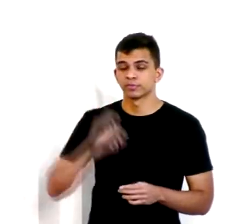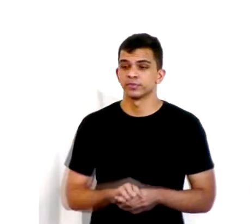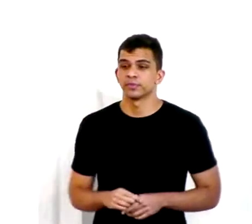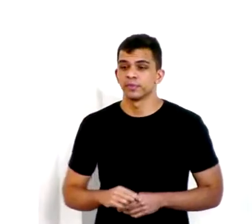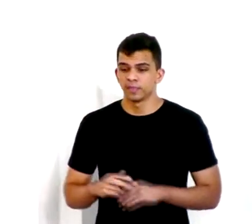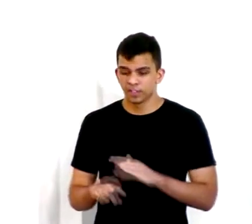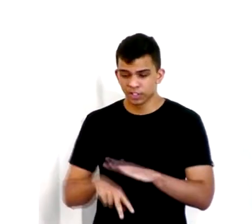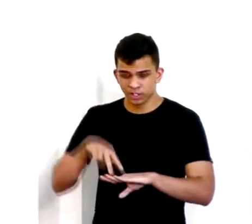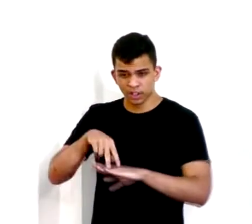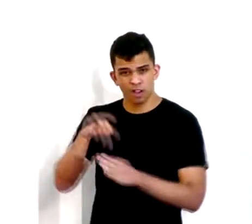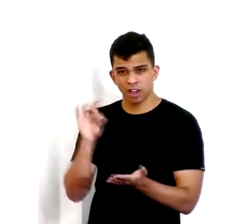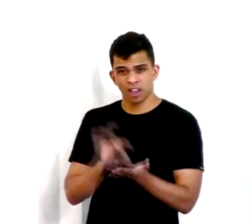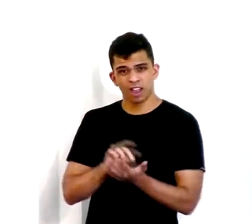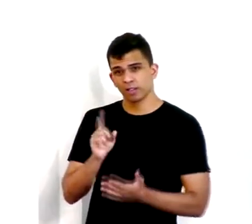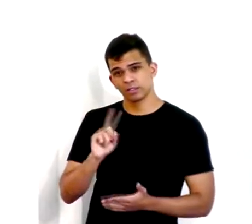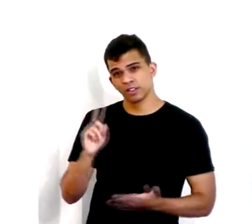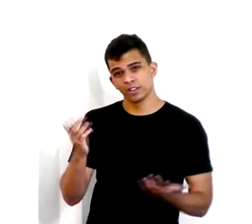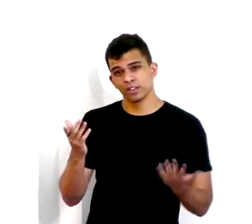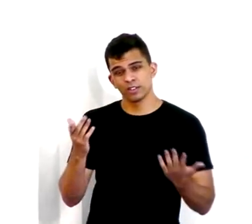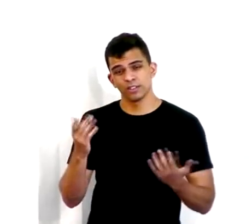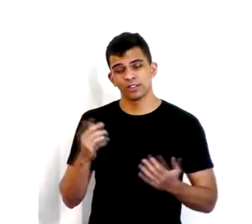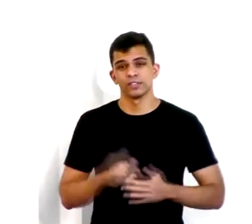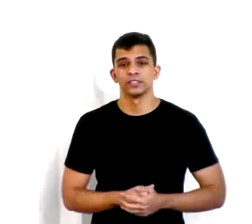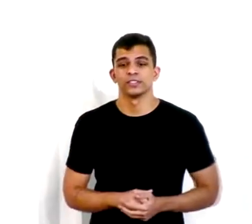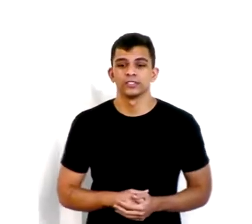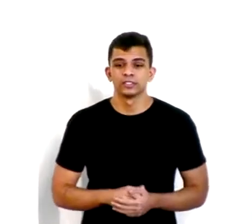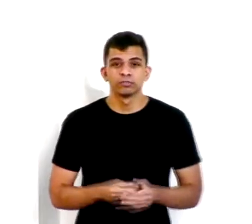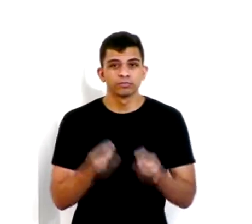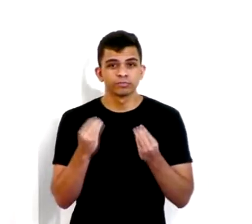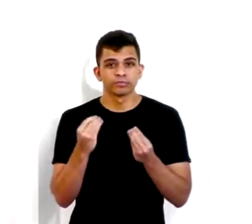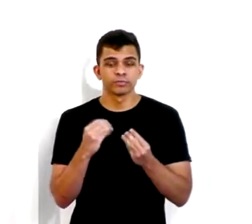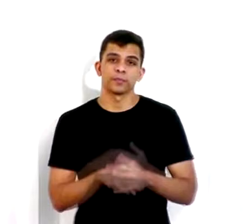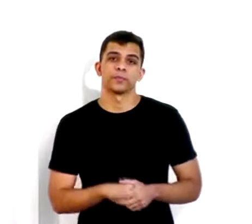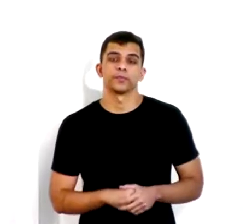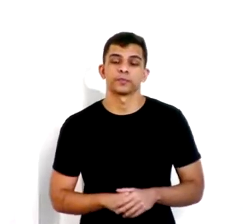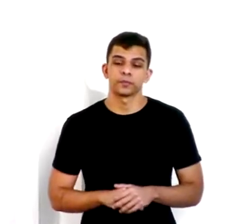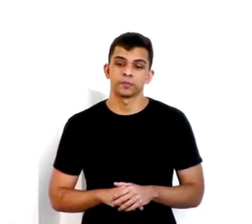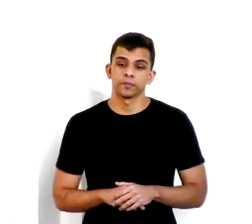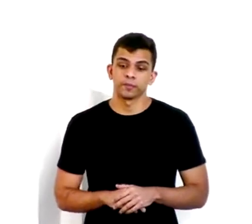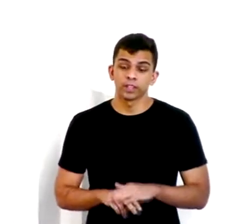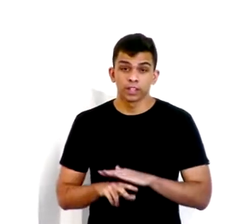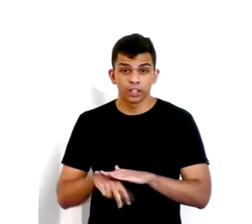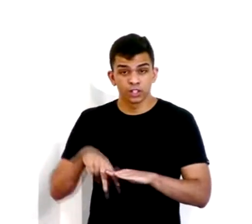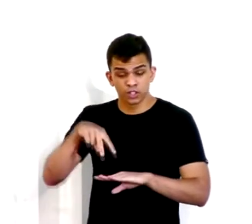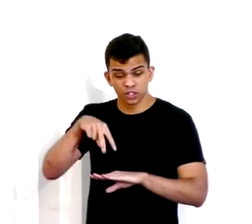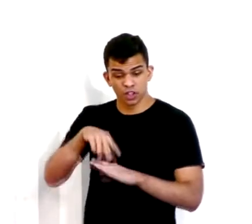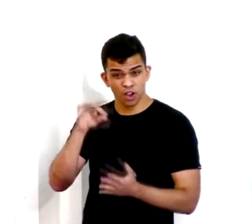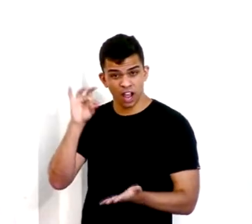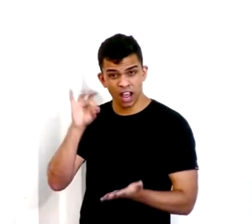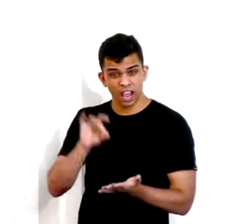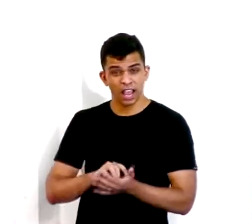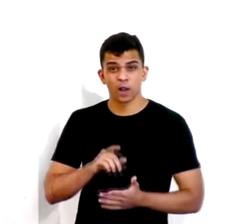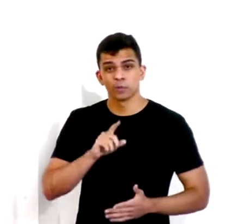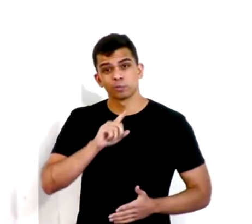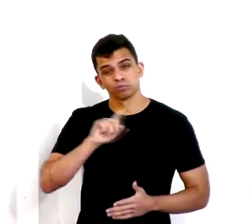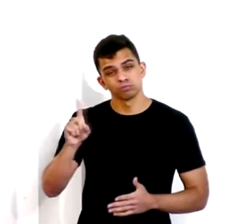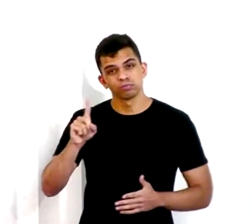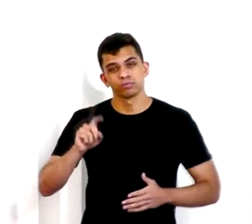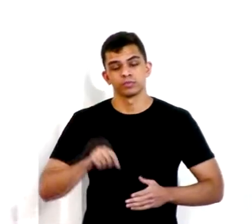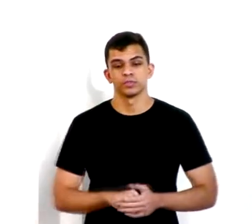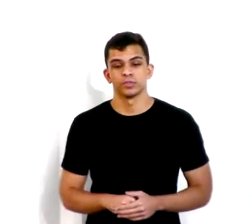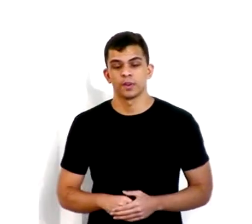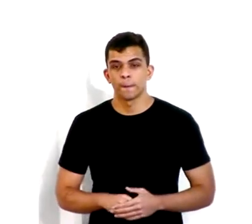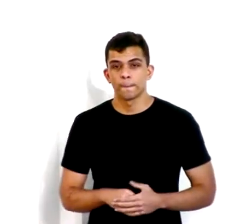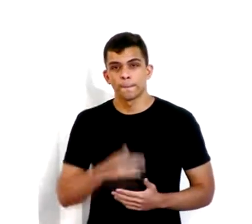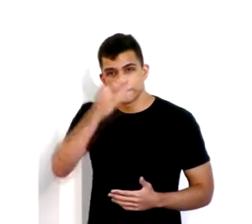ressuscitou na história, porque a ressurreição não acontece na realidade. Mortos não voltam